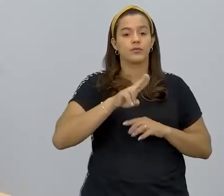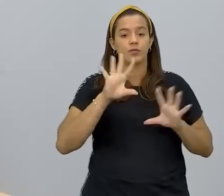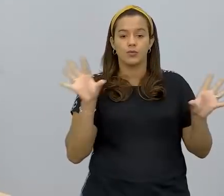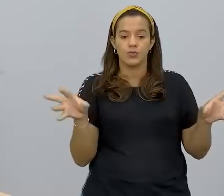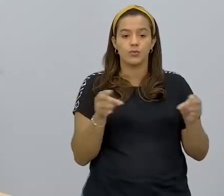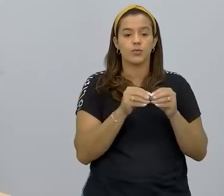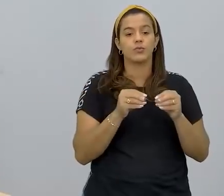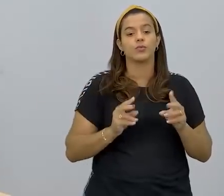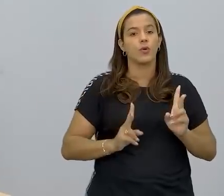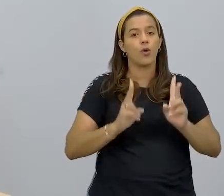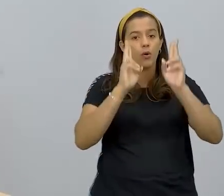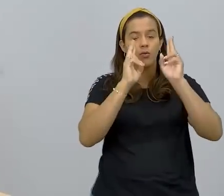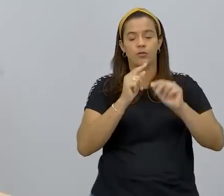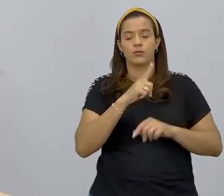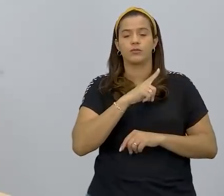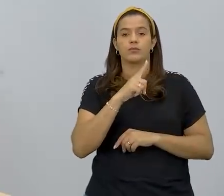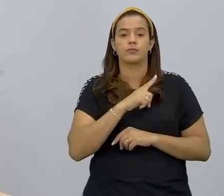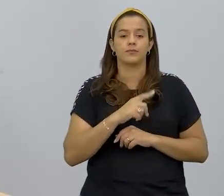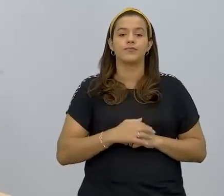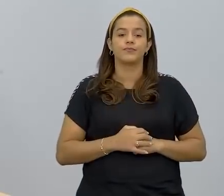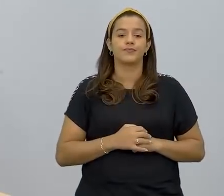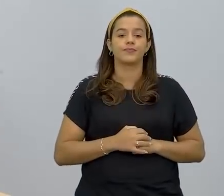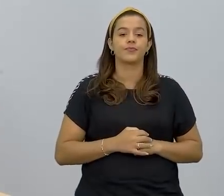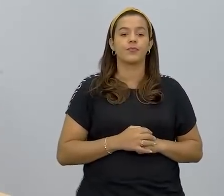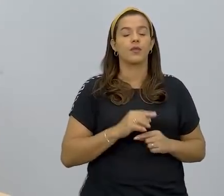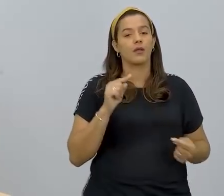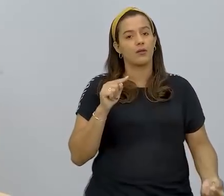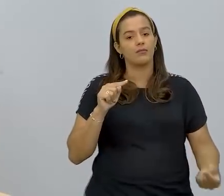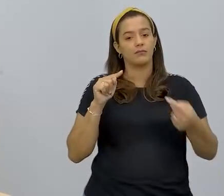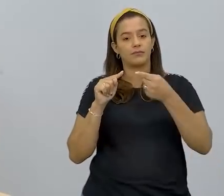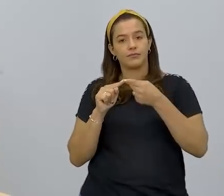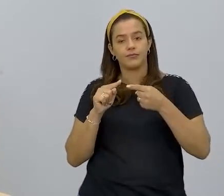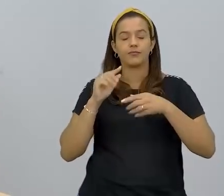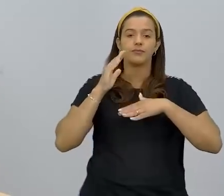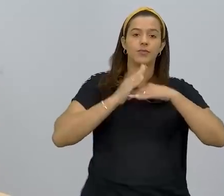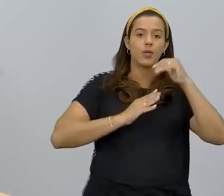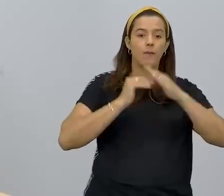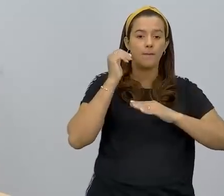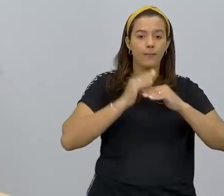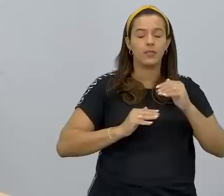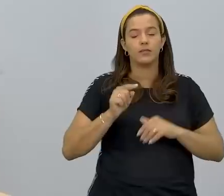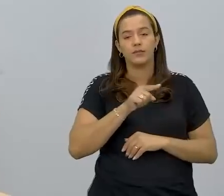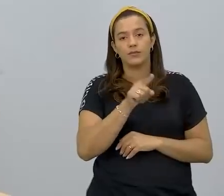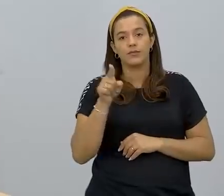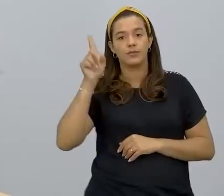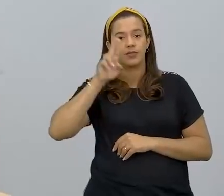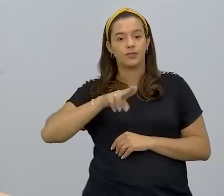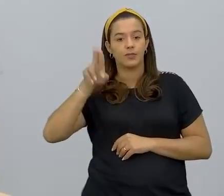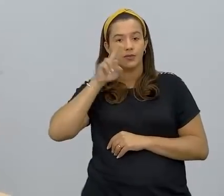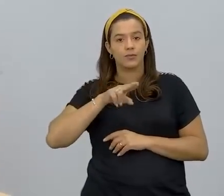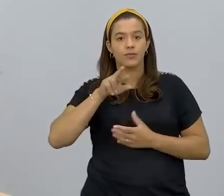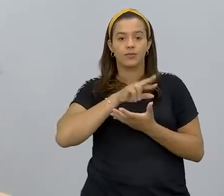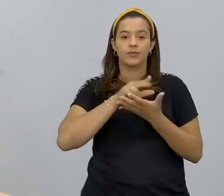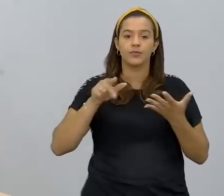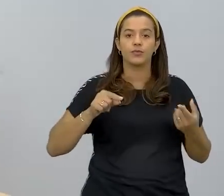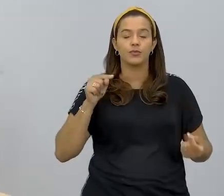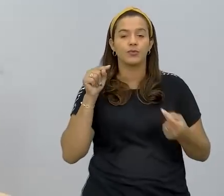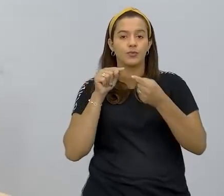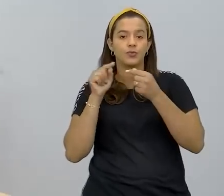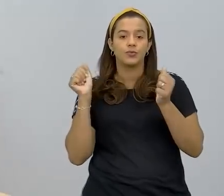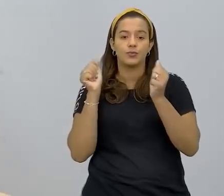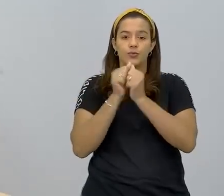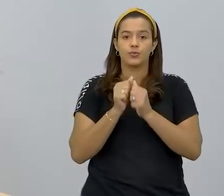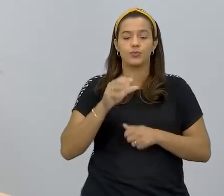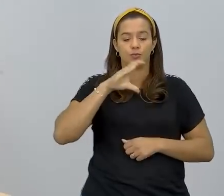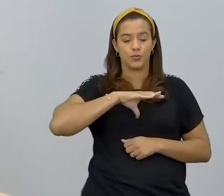que a gente pode fazer? Relacionar alguma habilidade que usa esse recurso com essa de língua portuguesa.